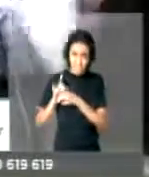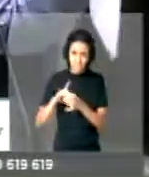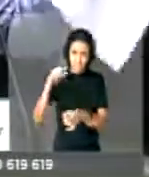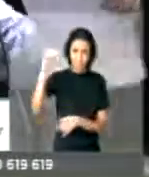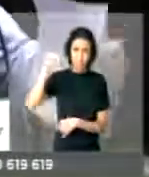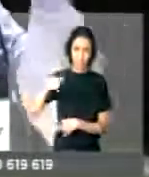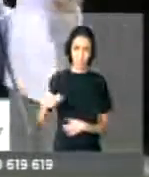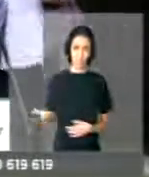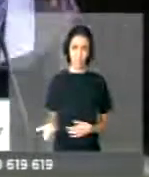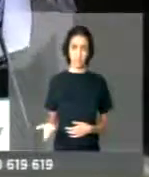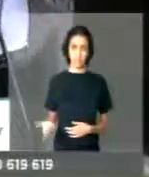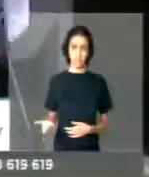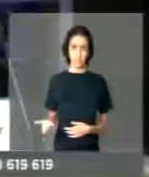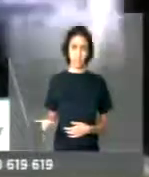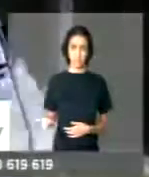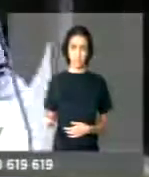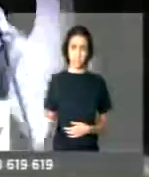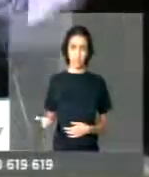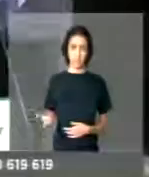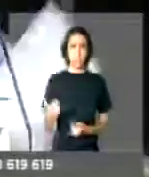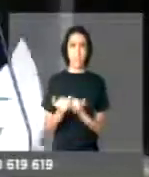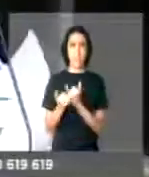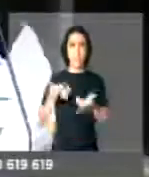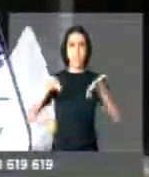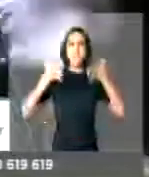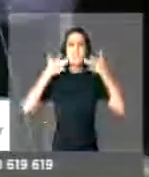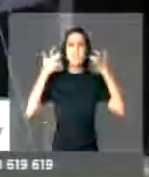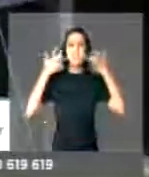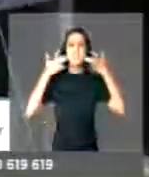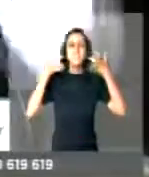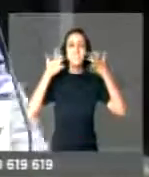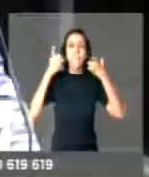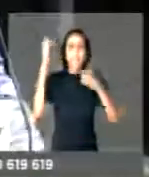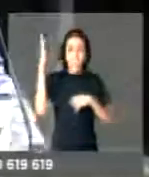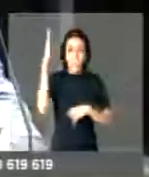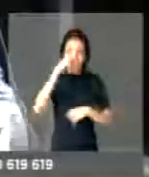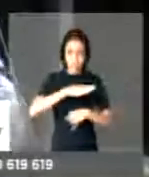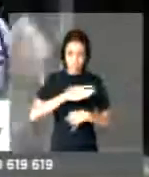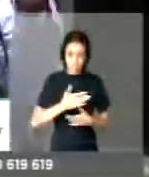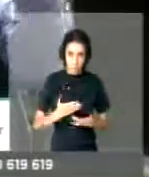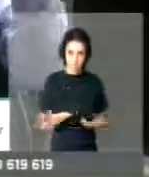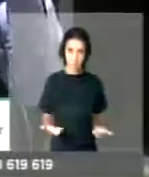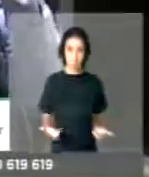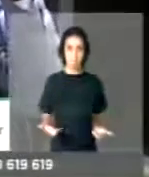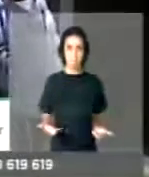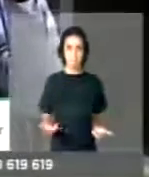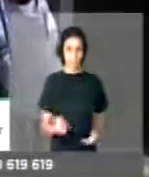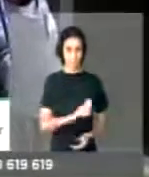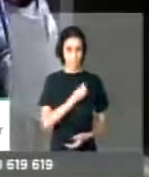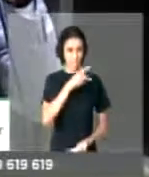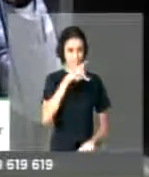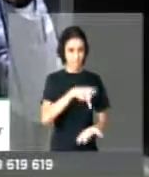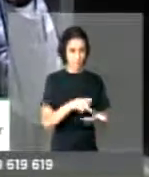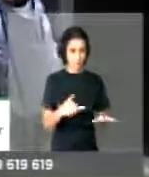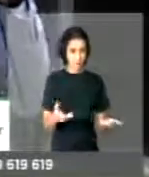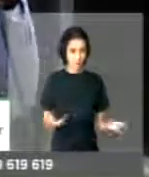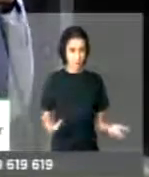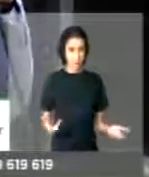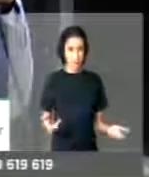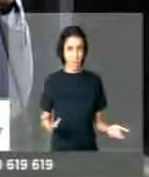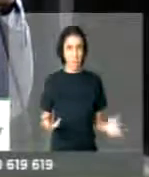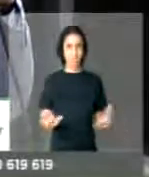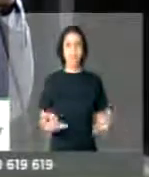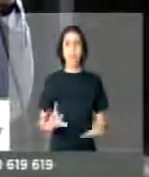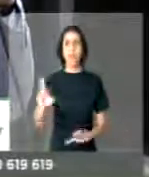um verdadeiro teatro do terror, como vida real, em que os representantes do povo